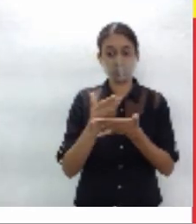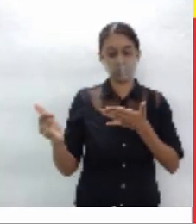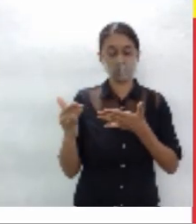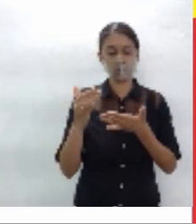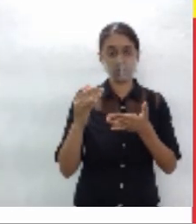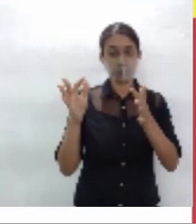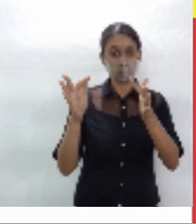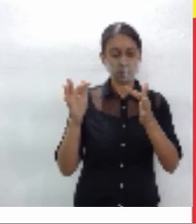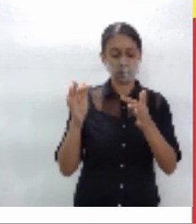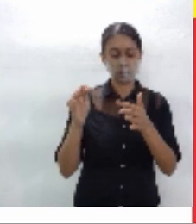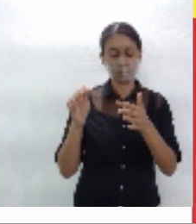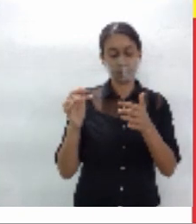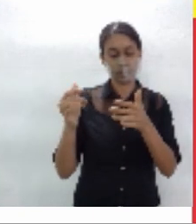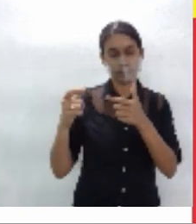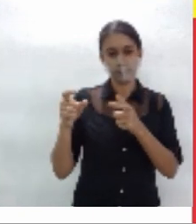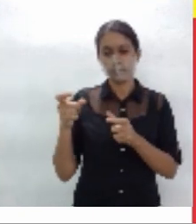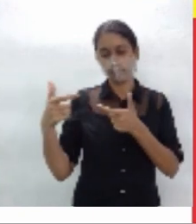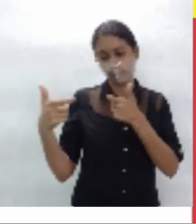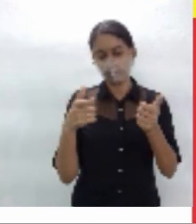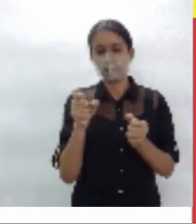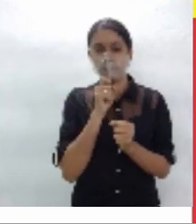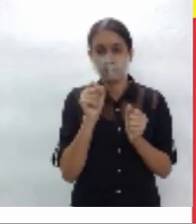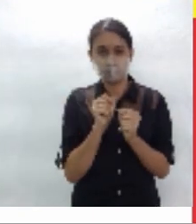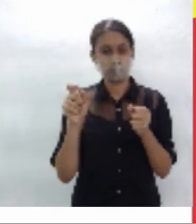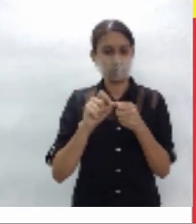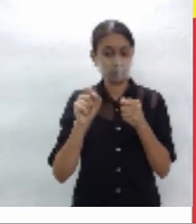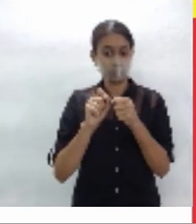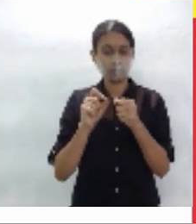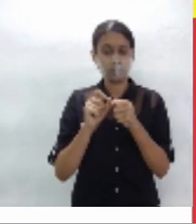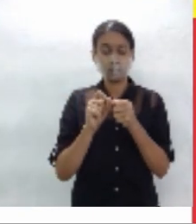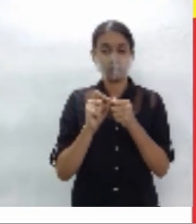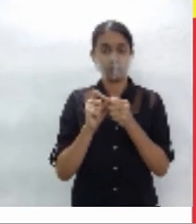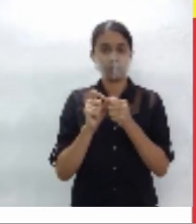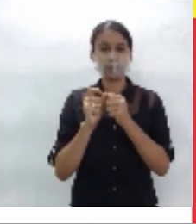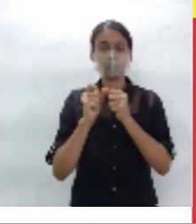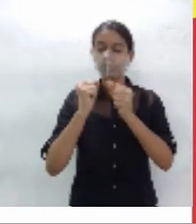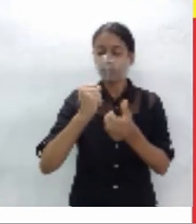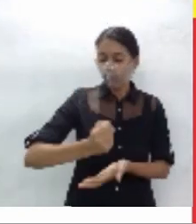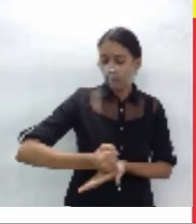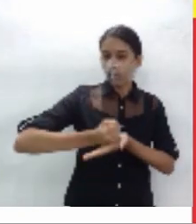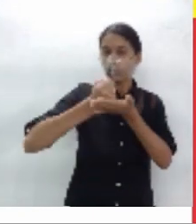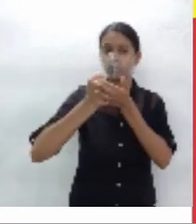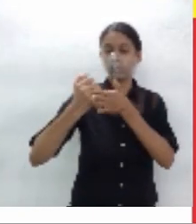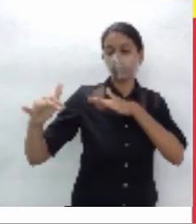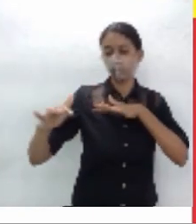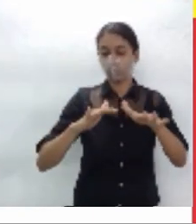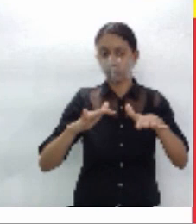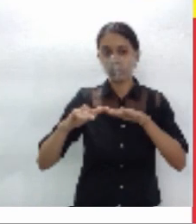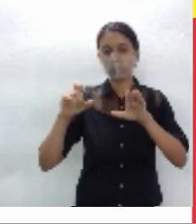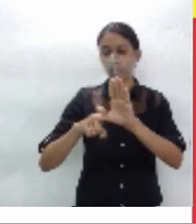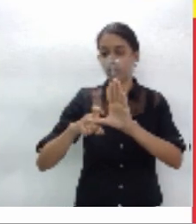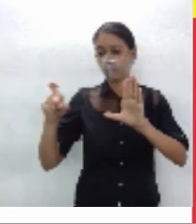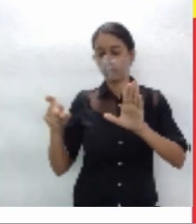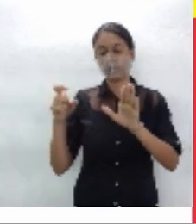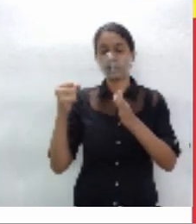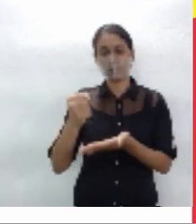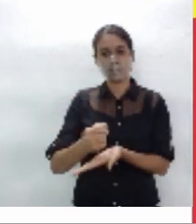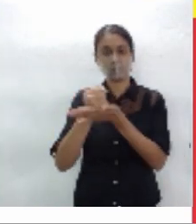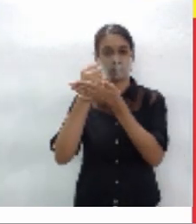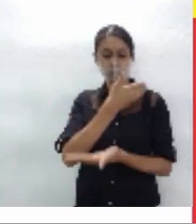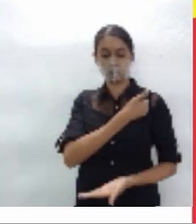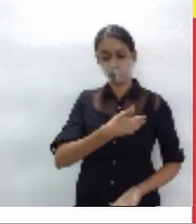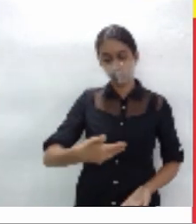Unidos e União Soviética a apoiar os movimentos de independência para influenciar os novos governos e